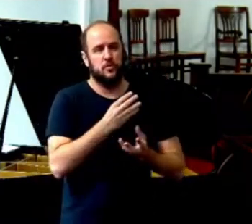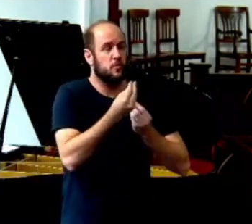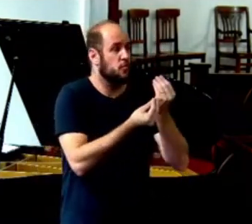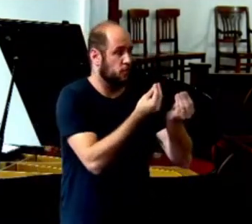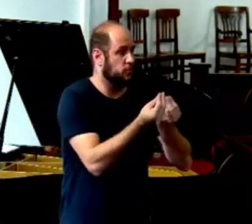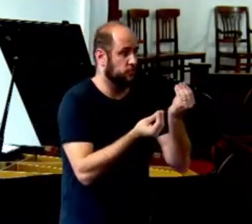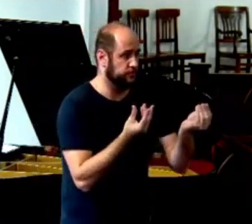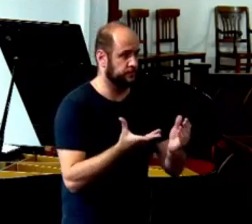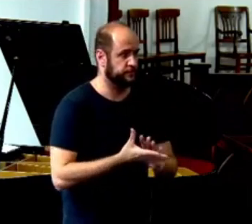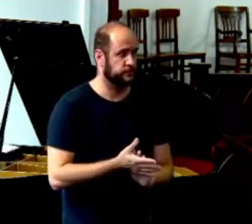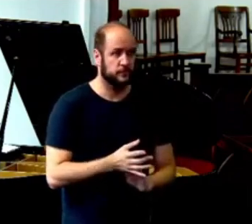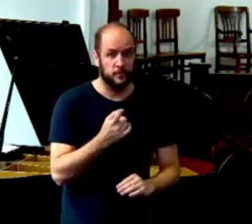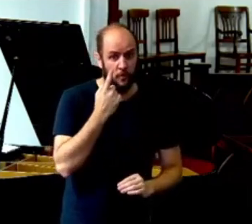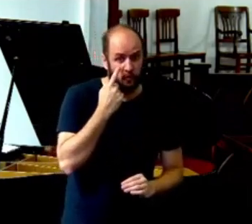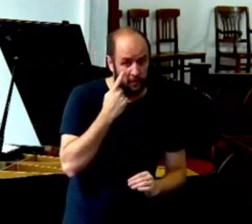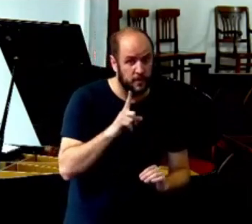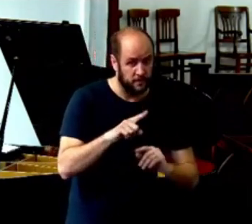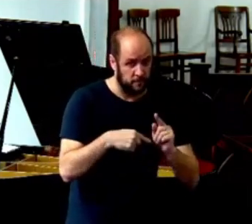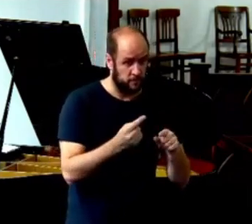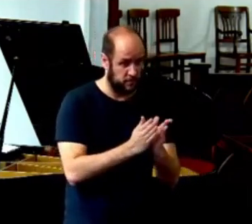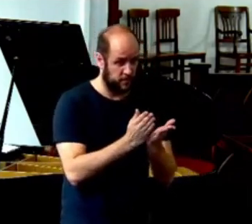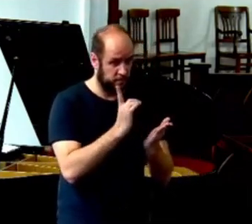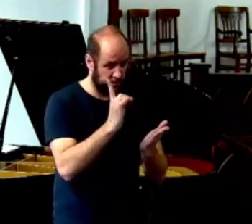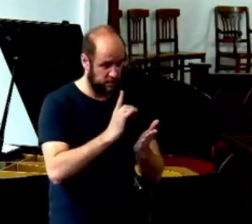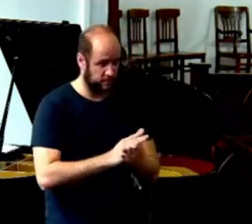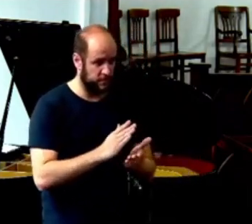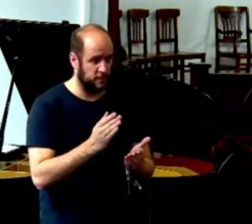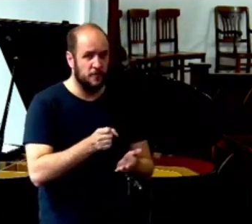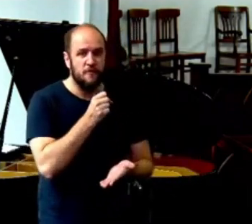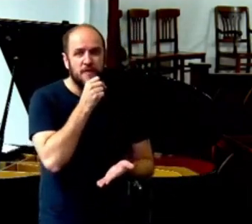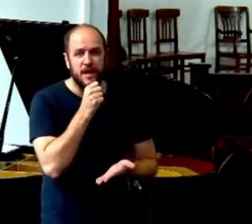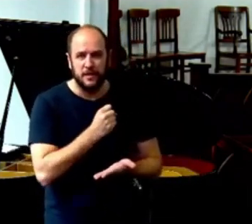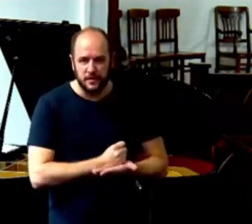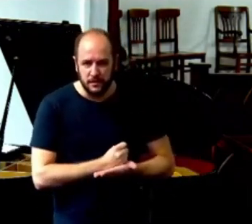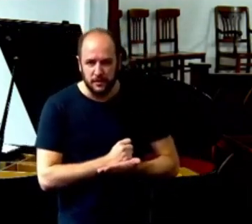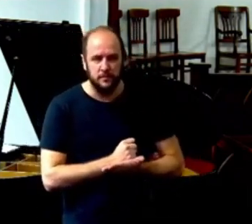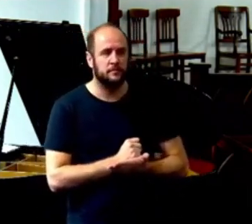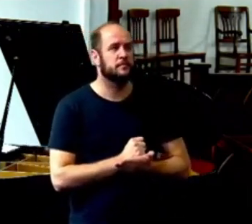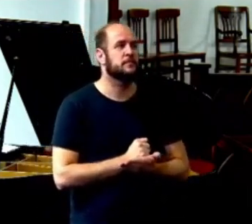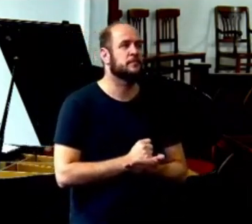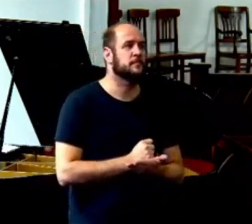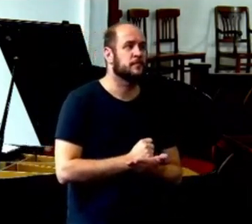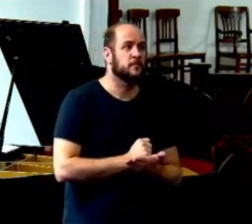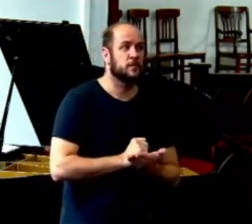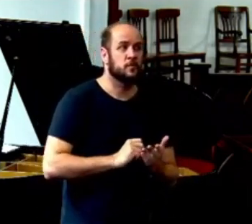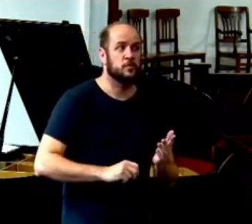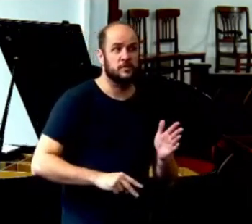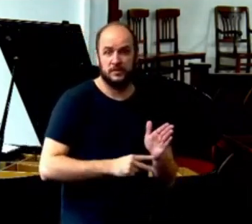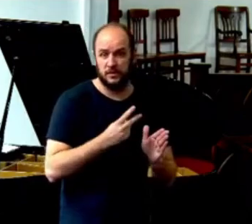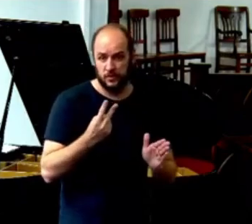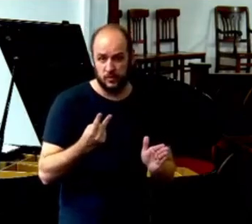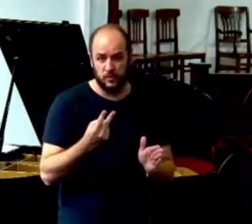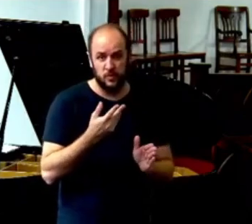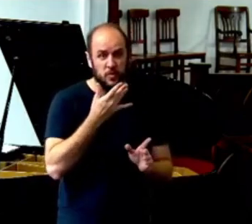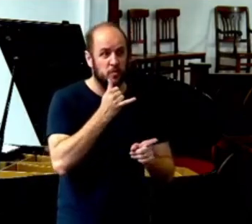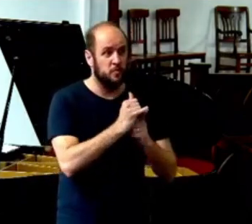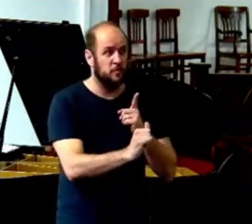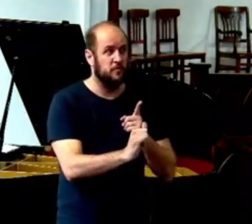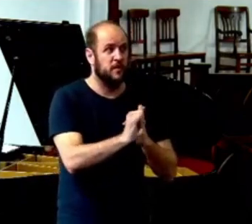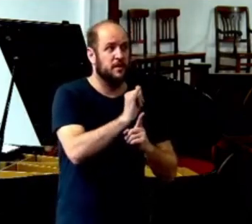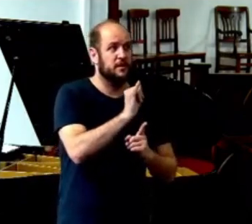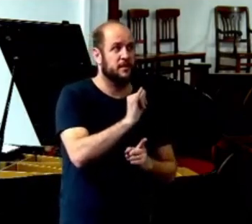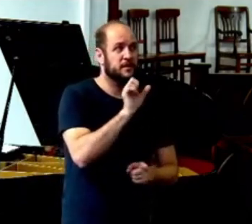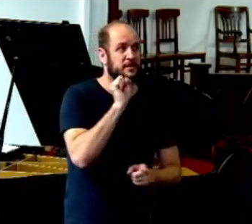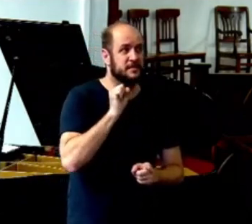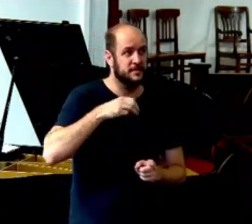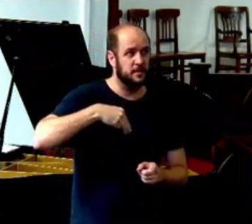a respeito disso. Se você quiser abrir a sua Bíblia no Antigo Testamento, no segundo livro do profeta Samuel, no